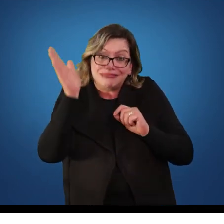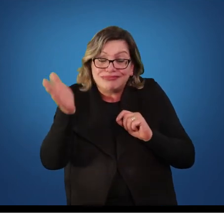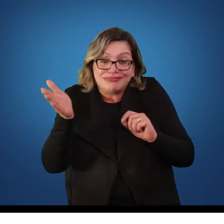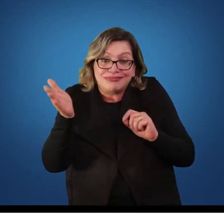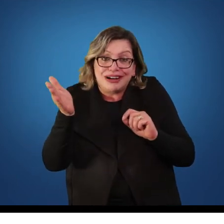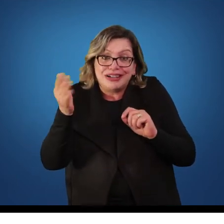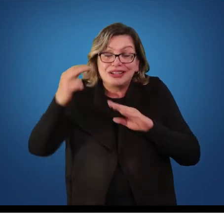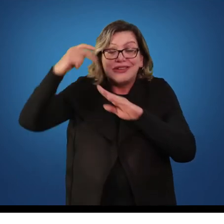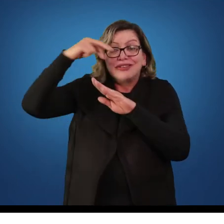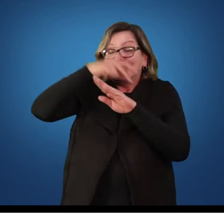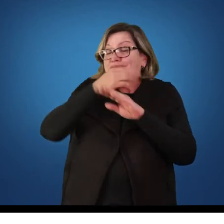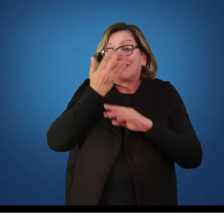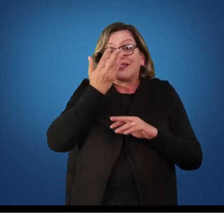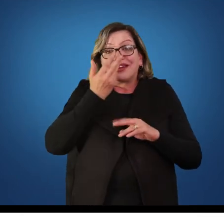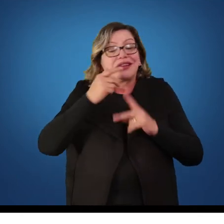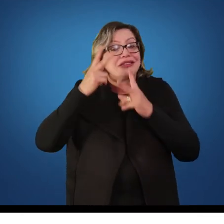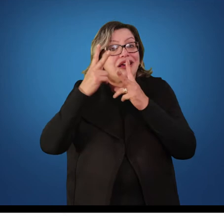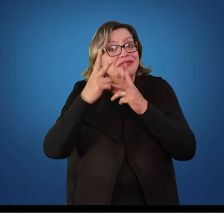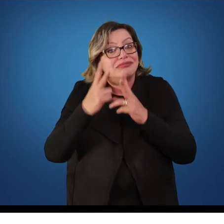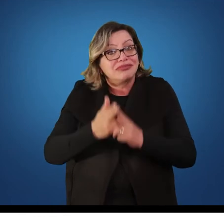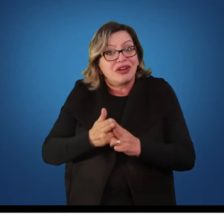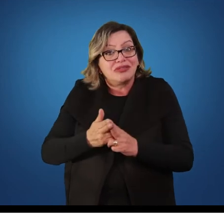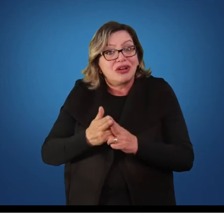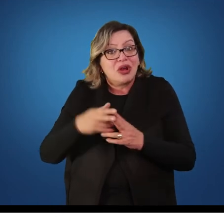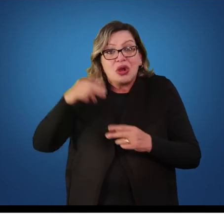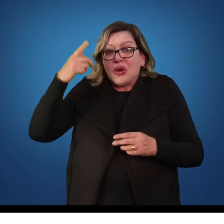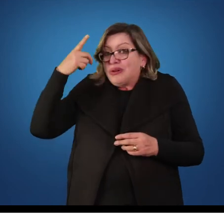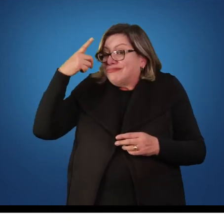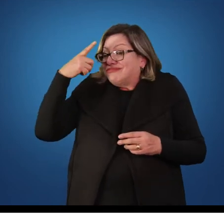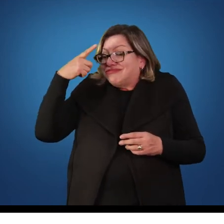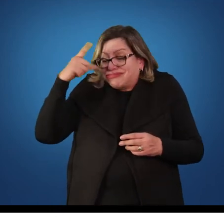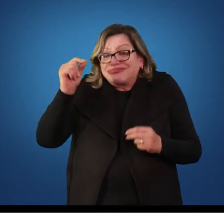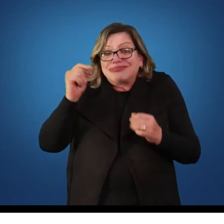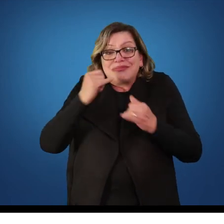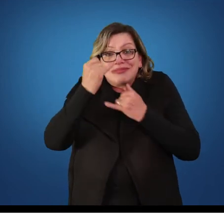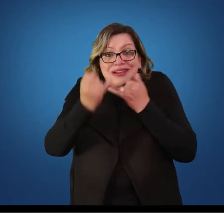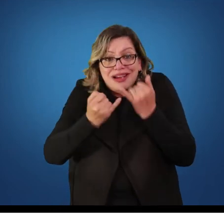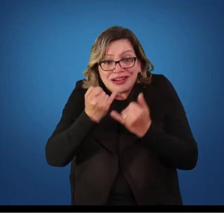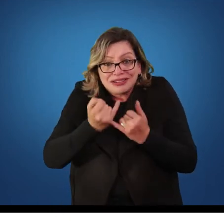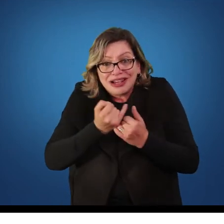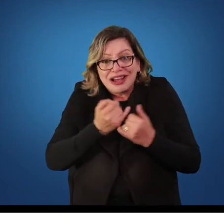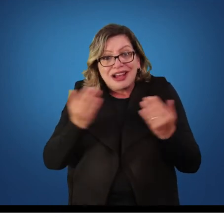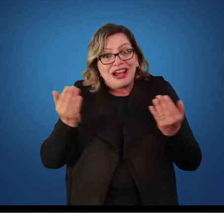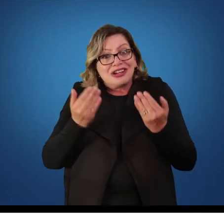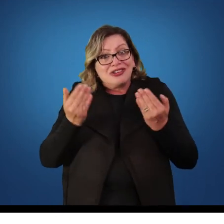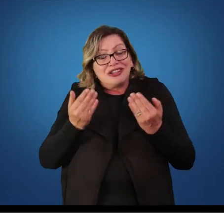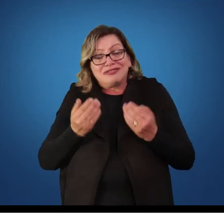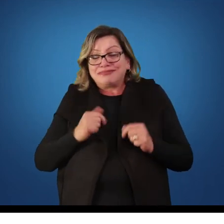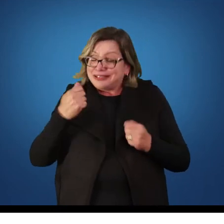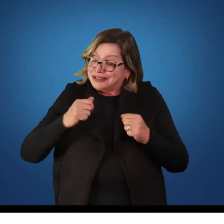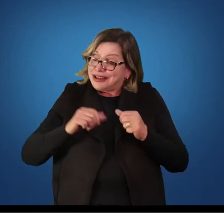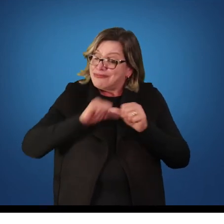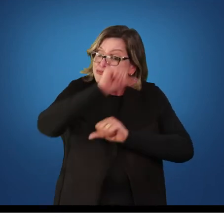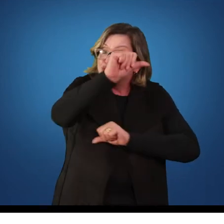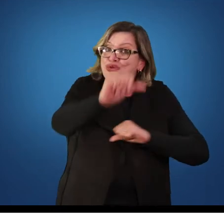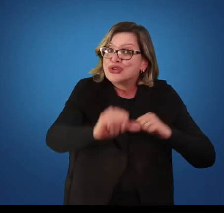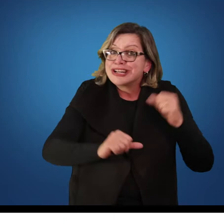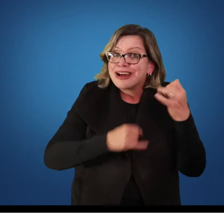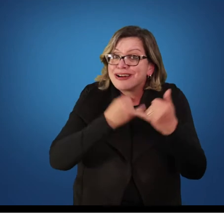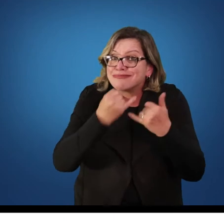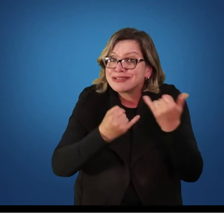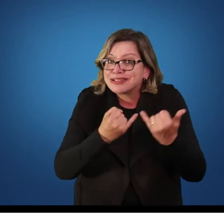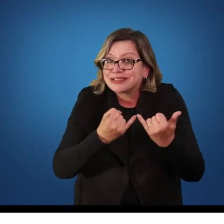isso pra criança mesma coisa atingiu absolut qo só me resta agora a brincar outra coisa